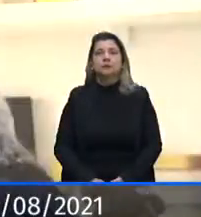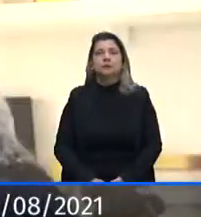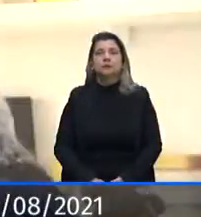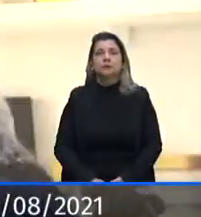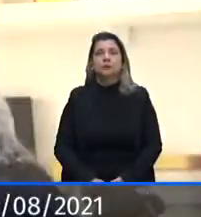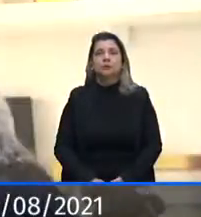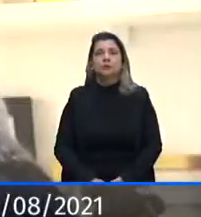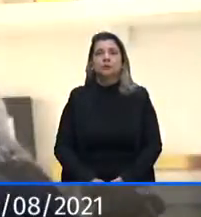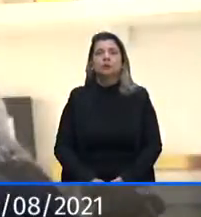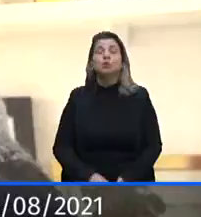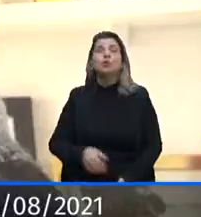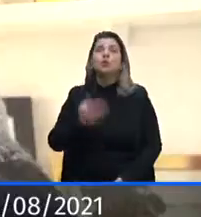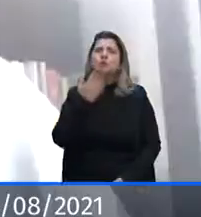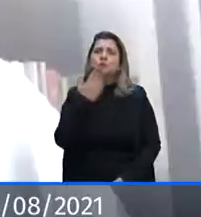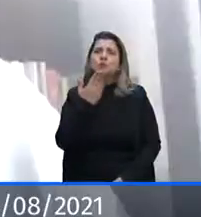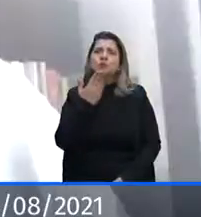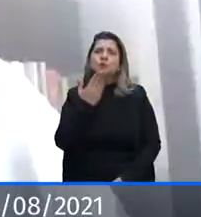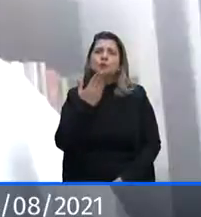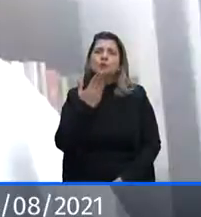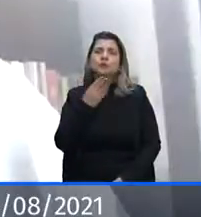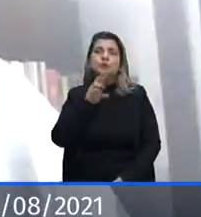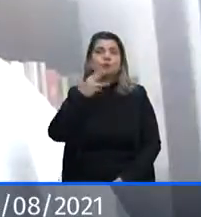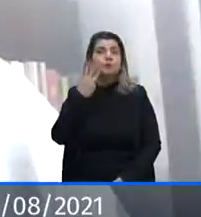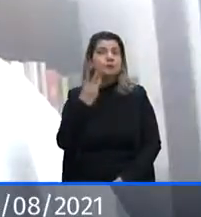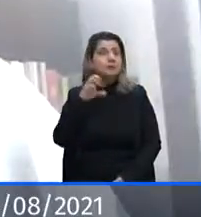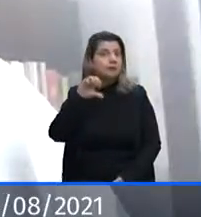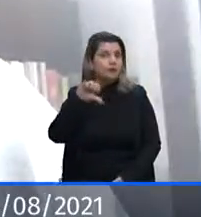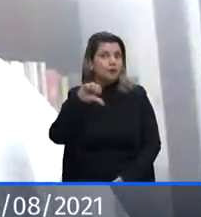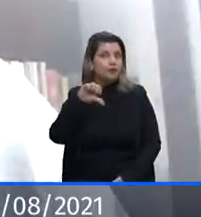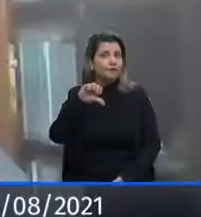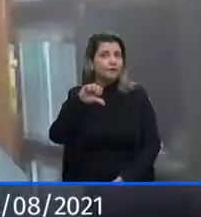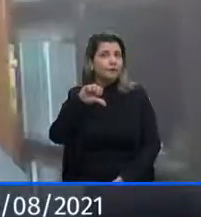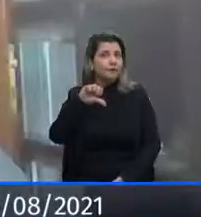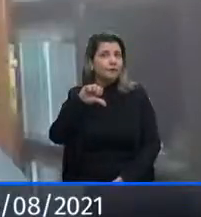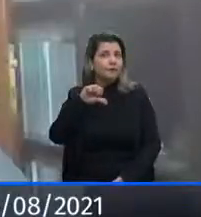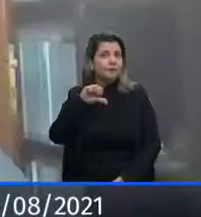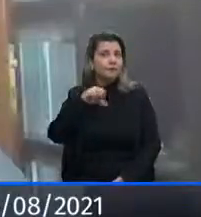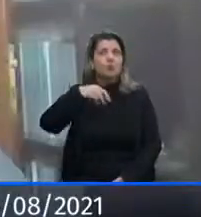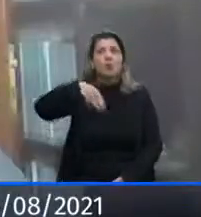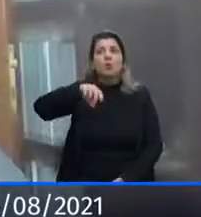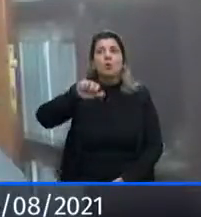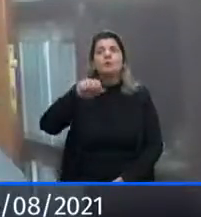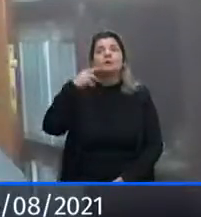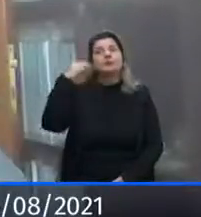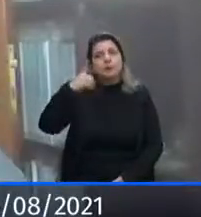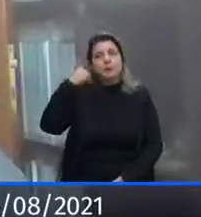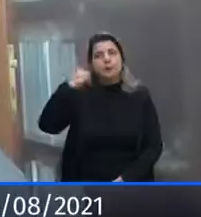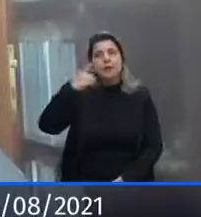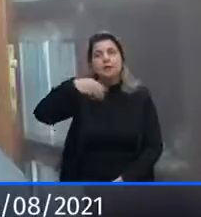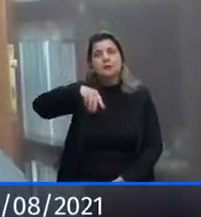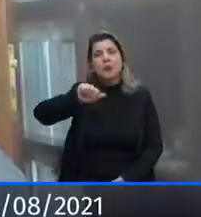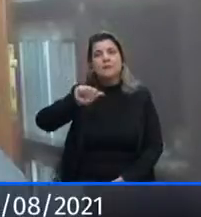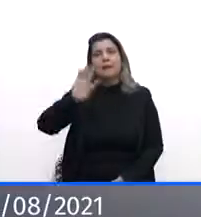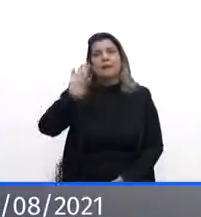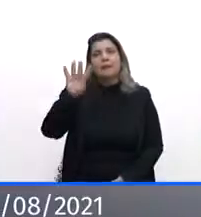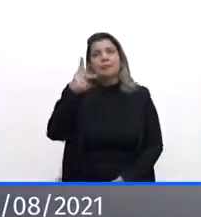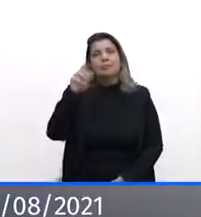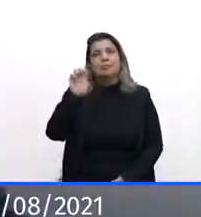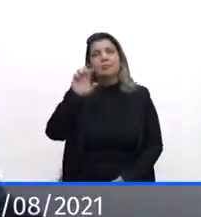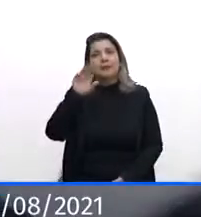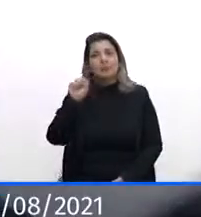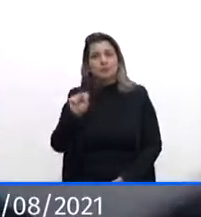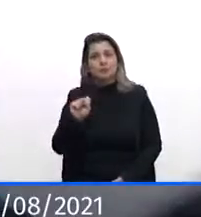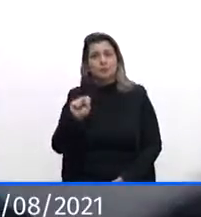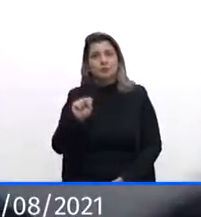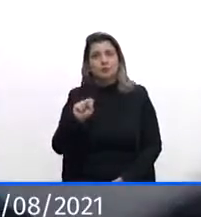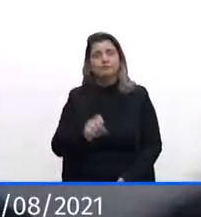39. E o 39, requerimento 39. Matheus foi o primeiro, ficou comigo daí. Antes tá foi o Matheus também. Ah, então